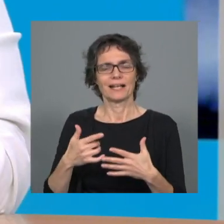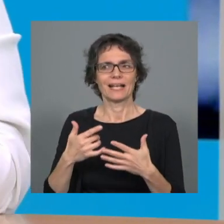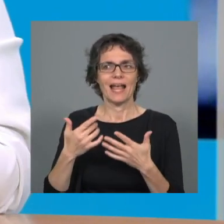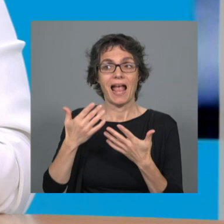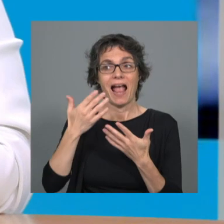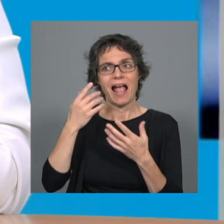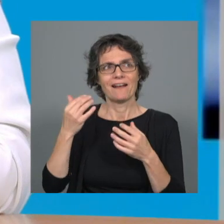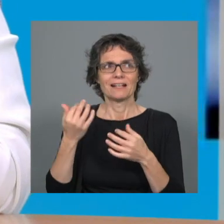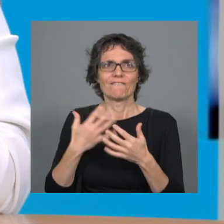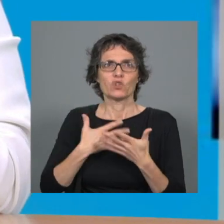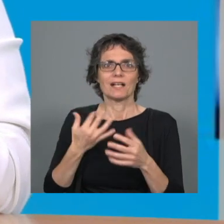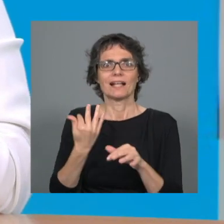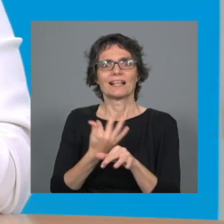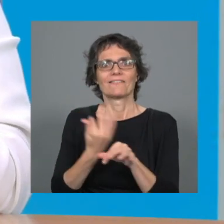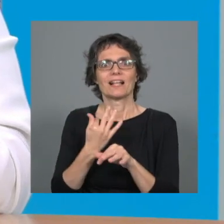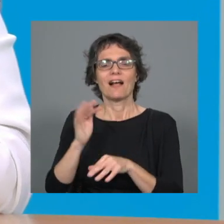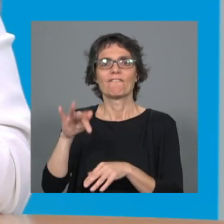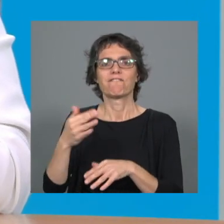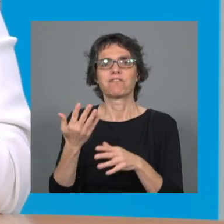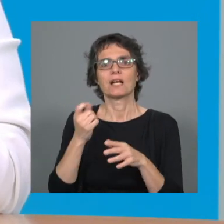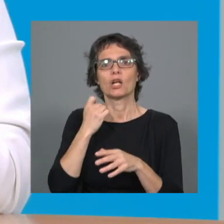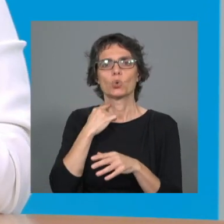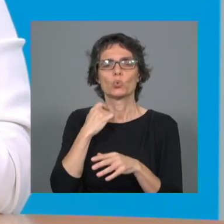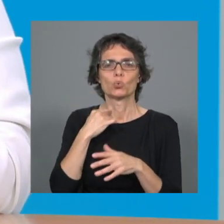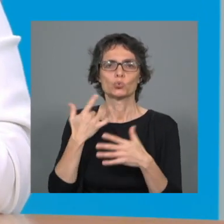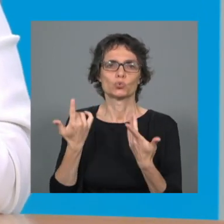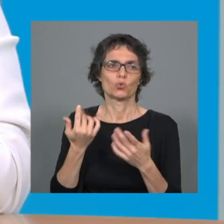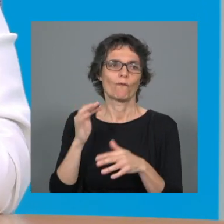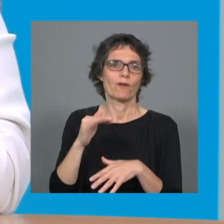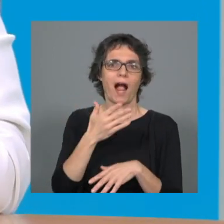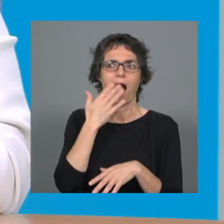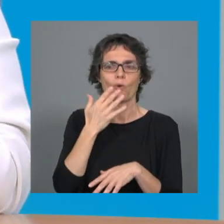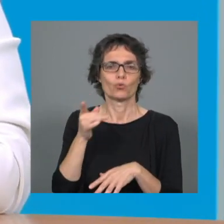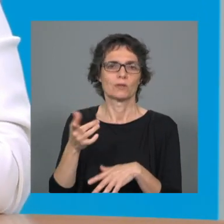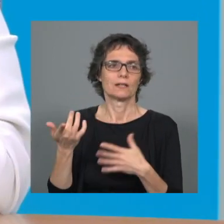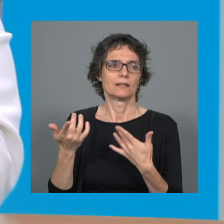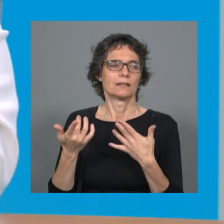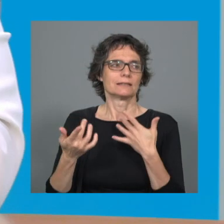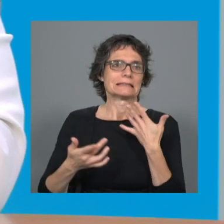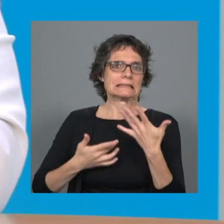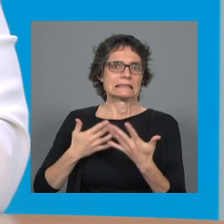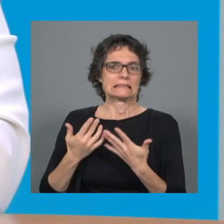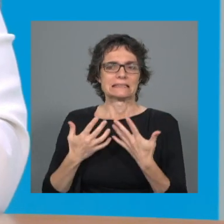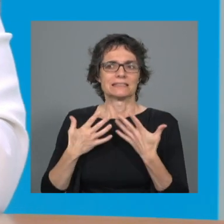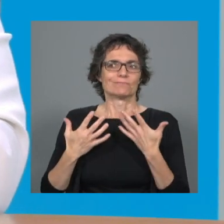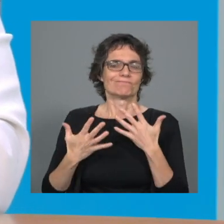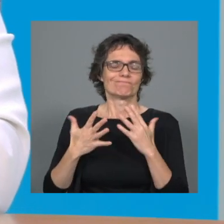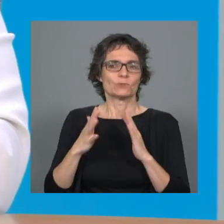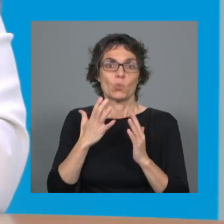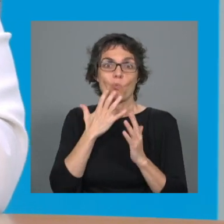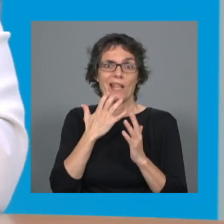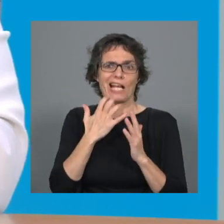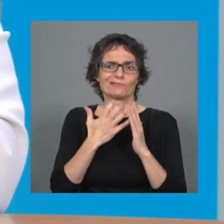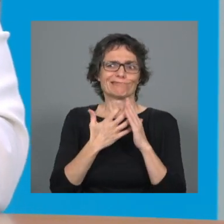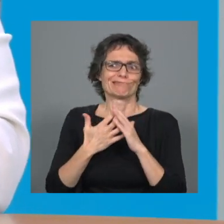a festejar fins de cursos, fins de aulas, a baixar um bocadinho a guarda, porque